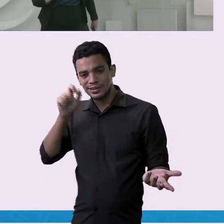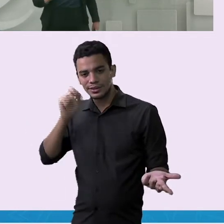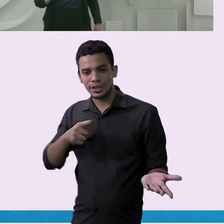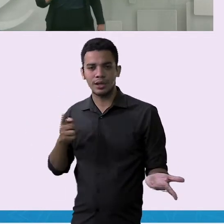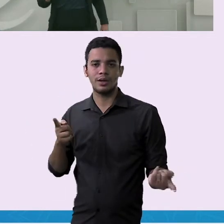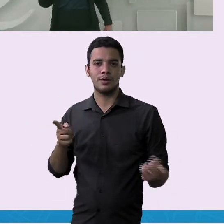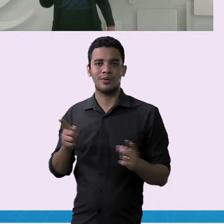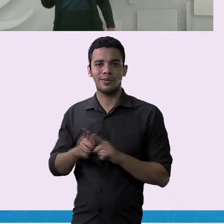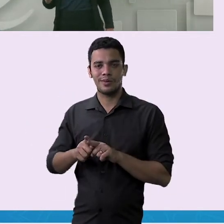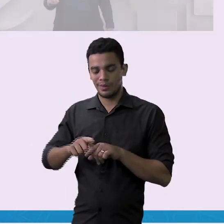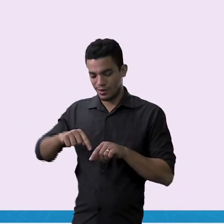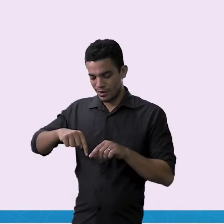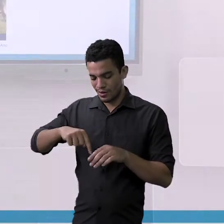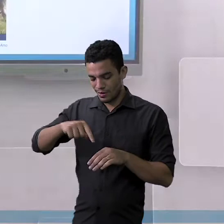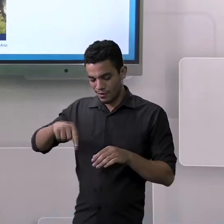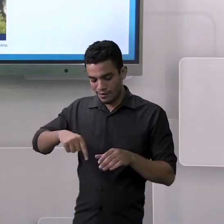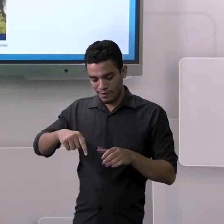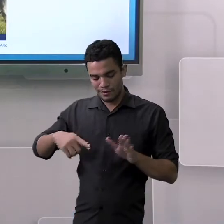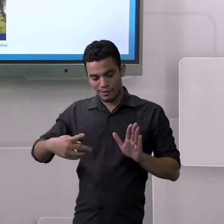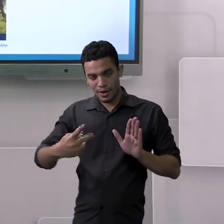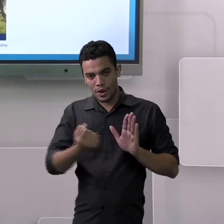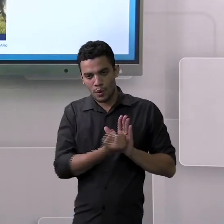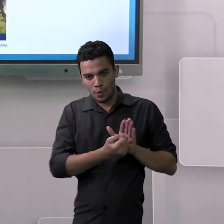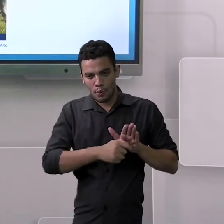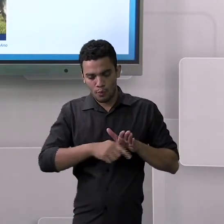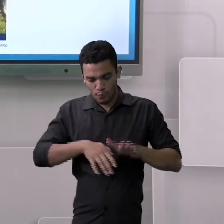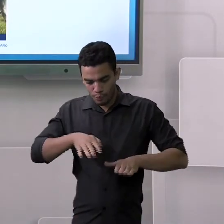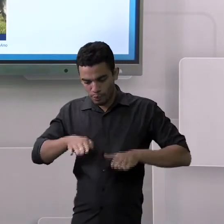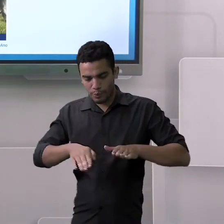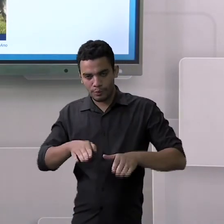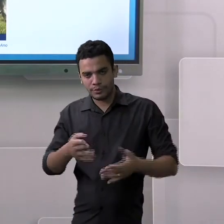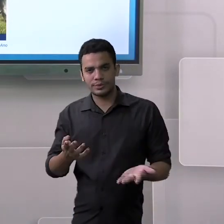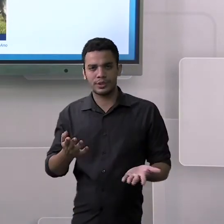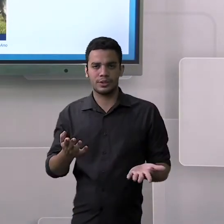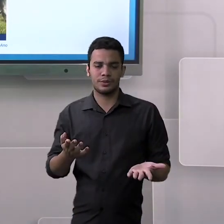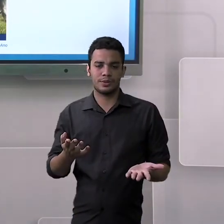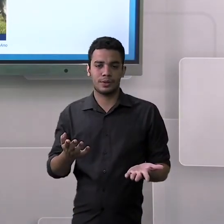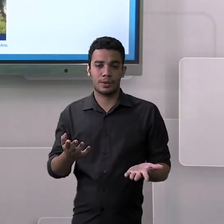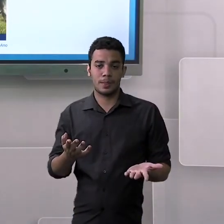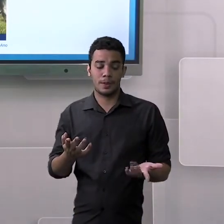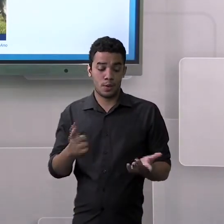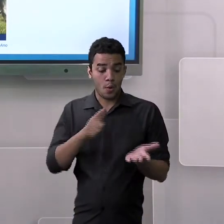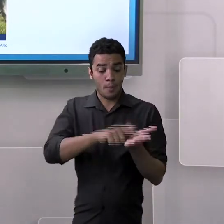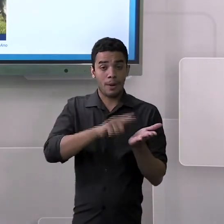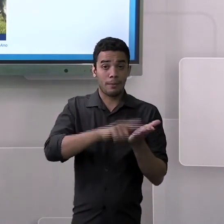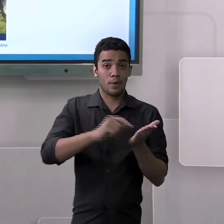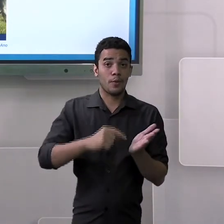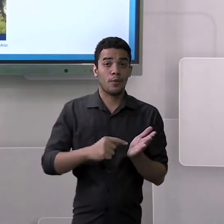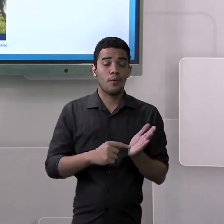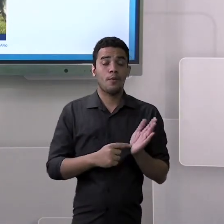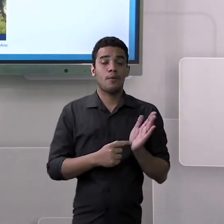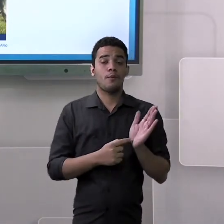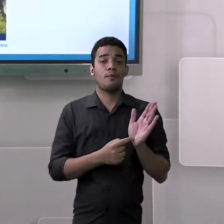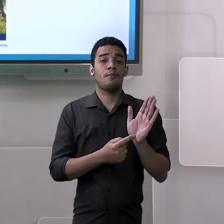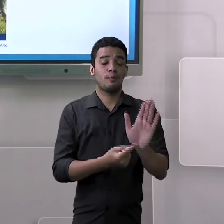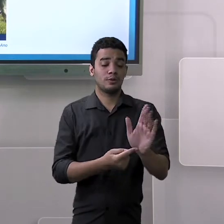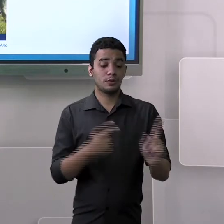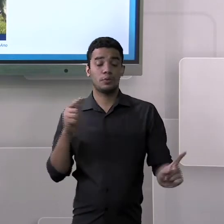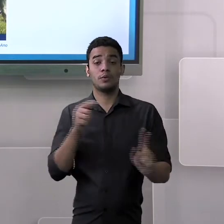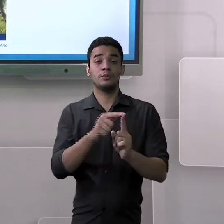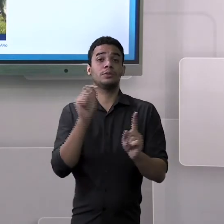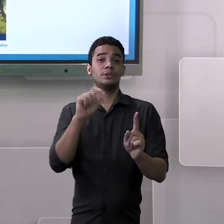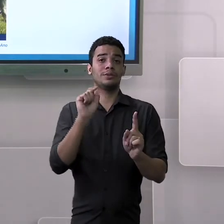country. Esse panfleto, ele tem um público-alvo, ou seja, a loja aqui, ela fez esse panfleto